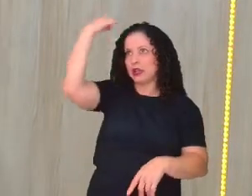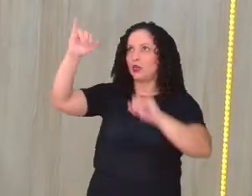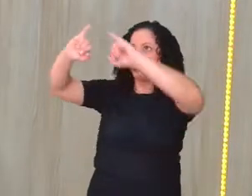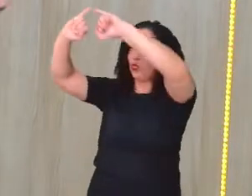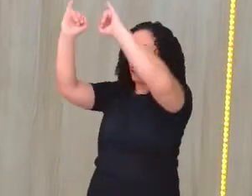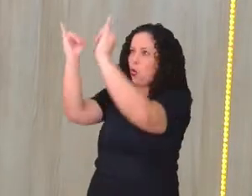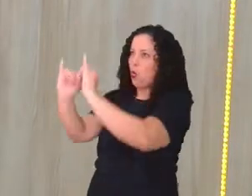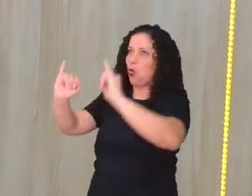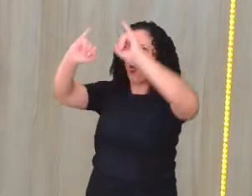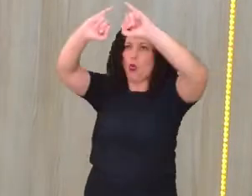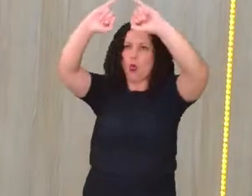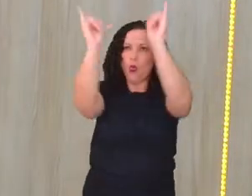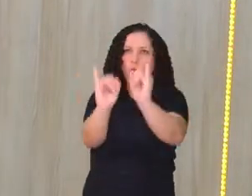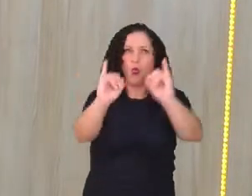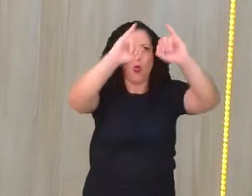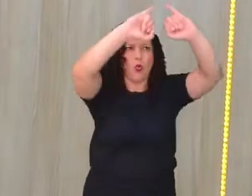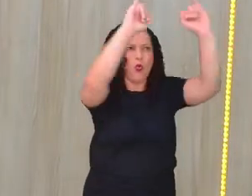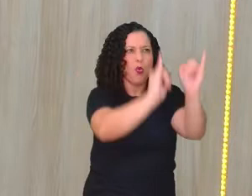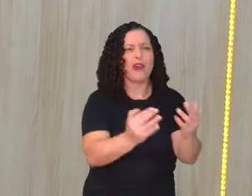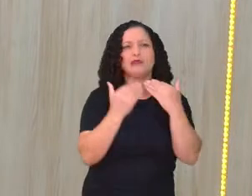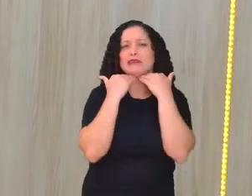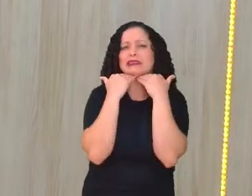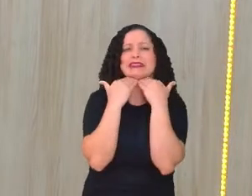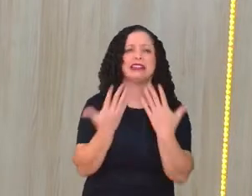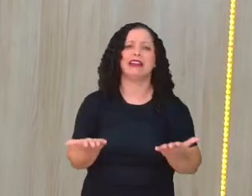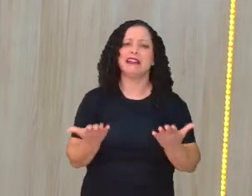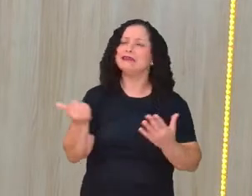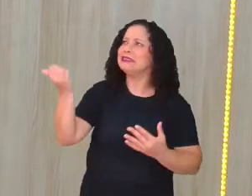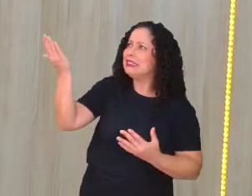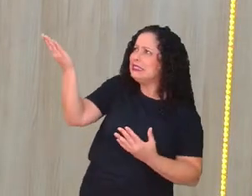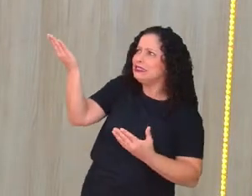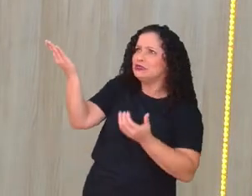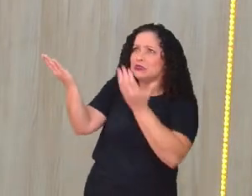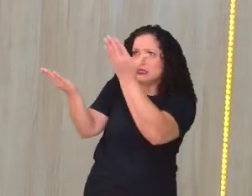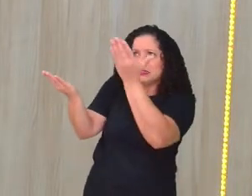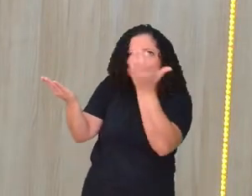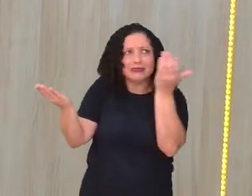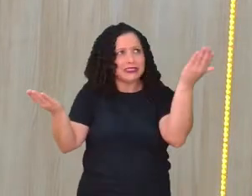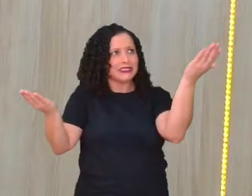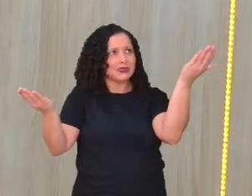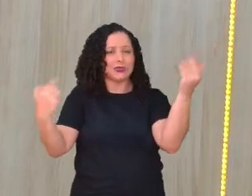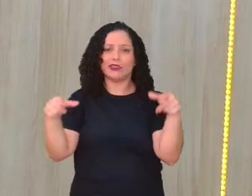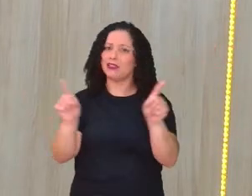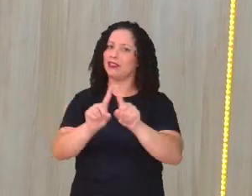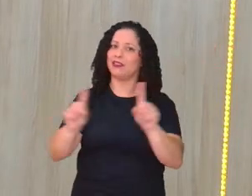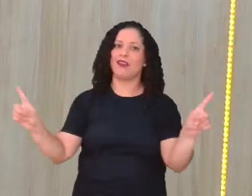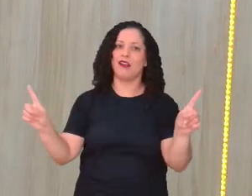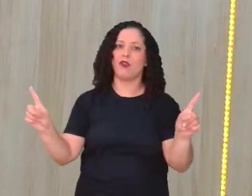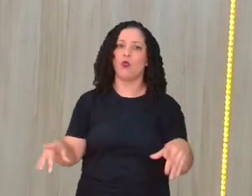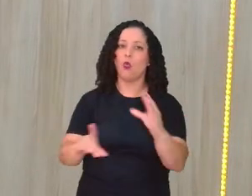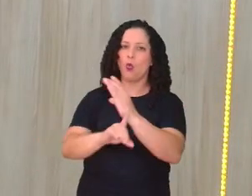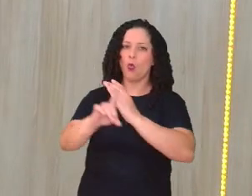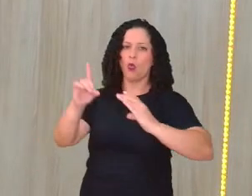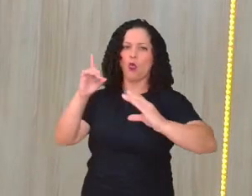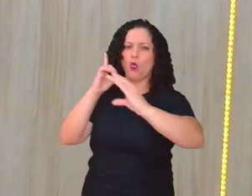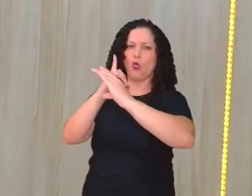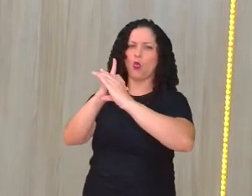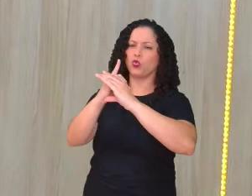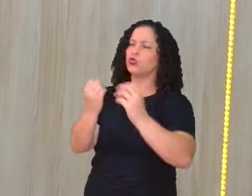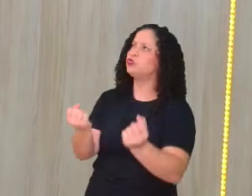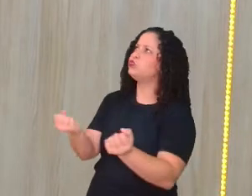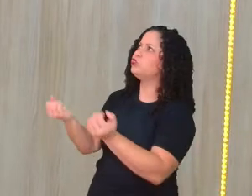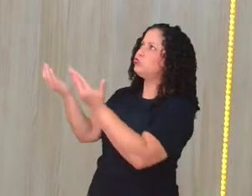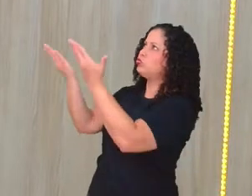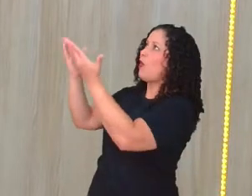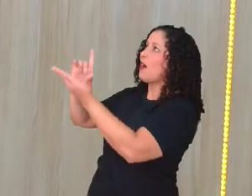do culto a essas figuras, dizendo não adianta você, o culto deve ser dirigido única e exclusivamente a Jesus Cristo,